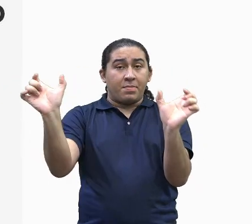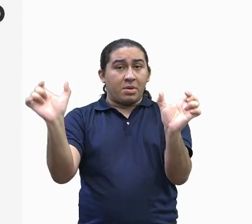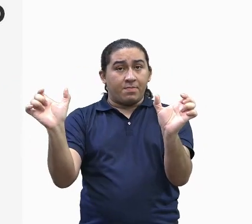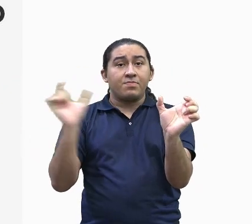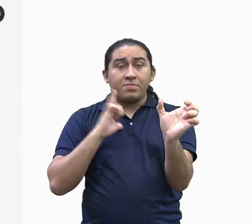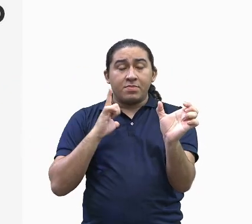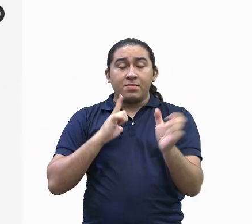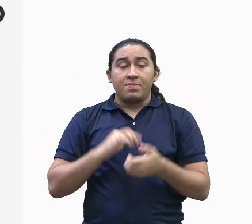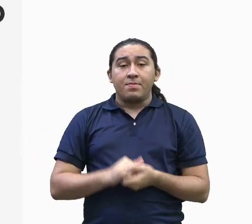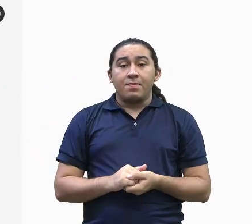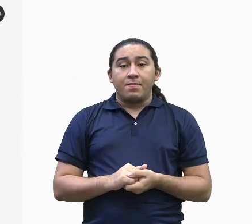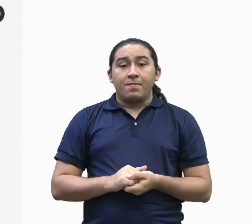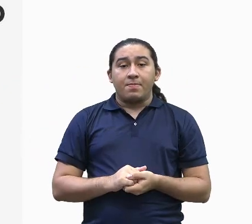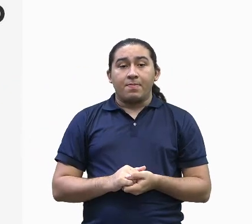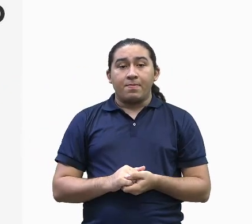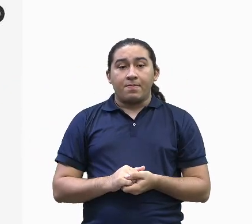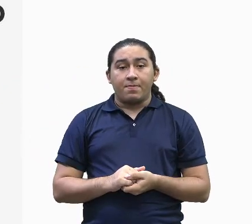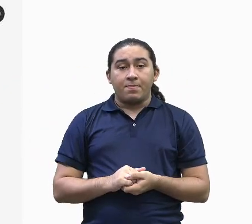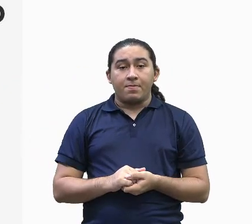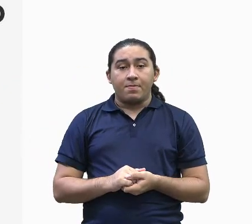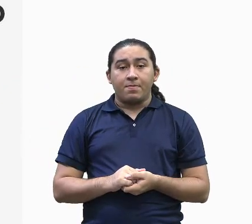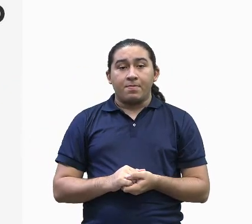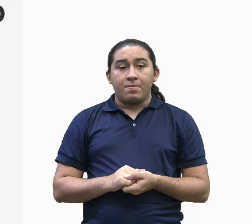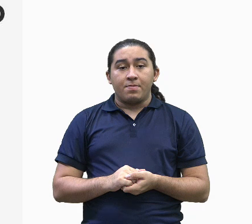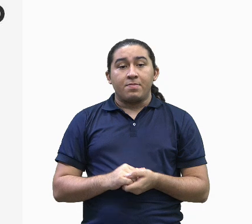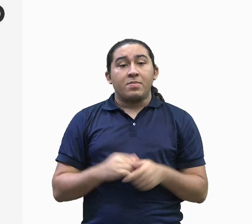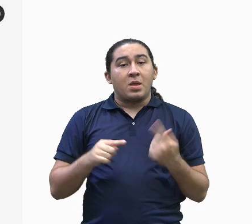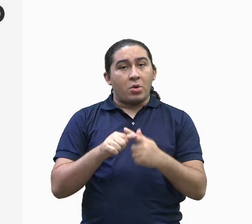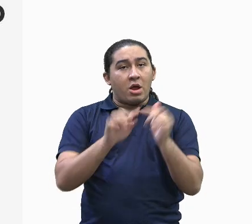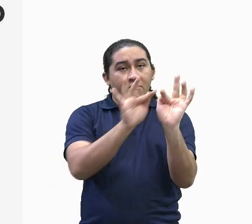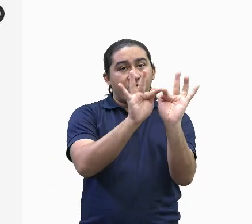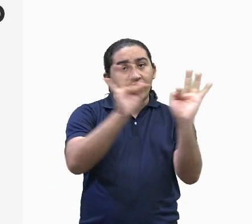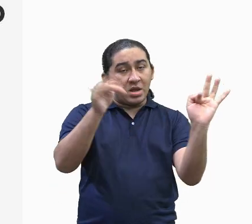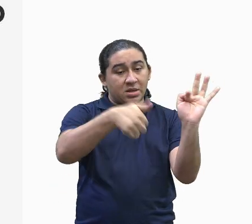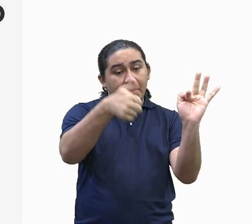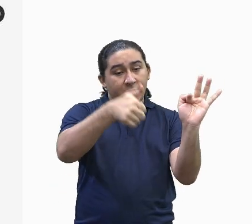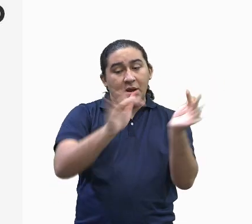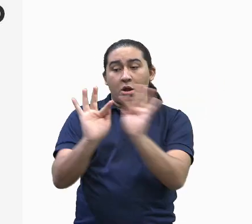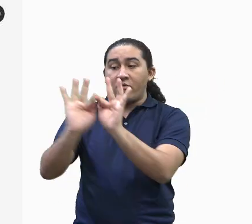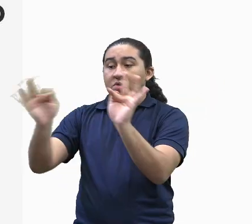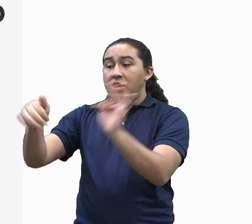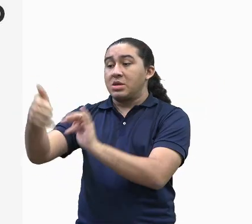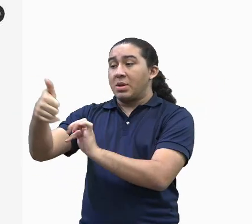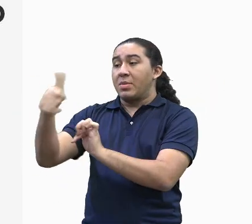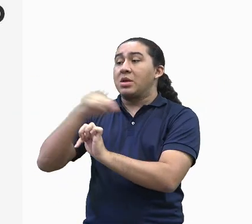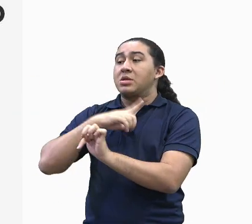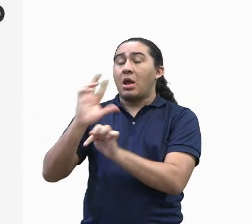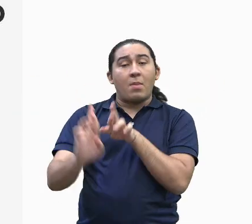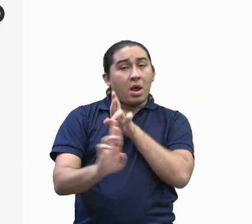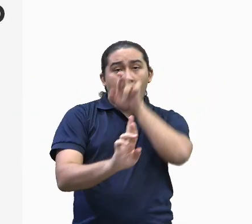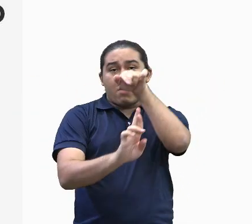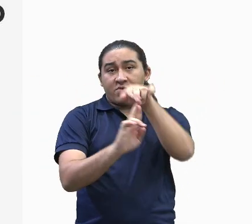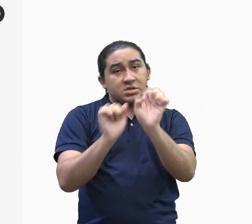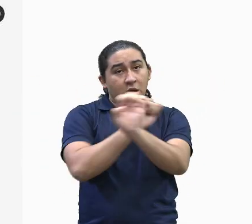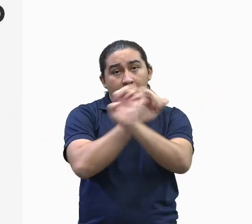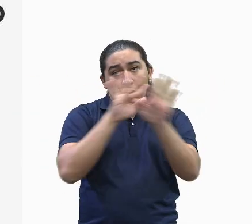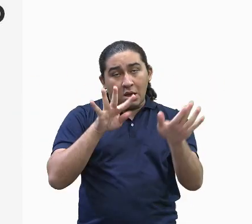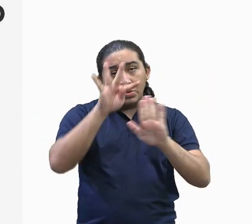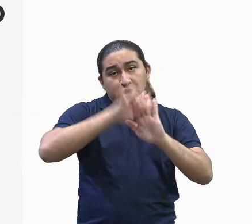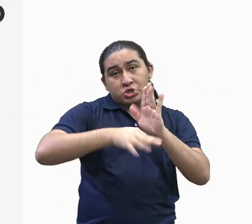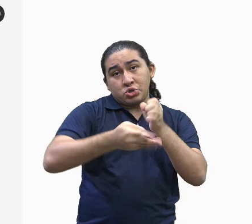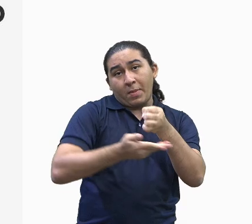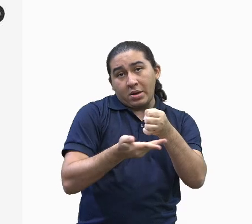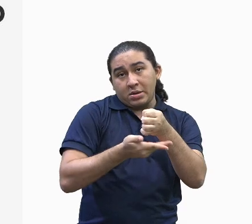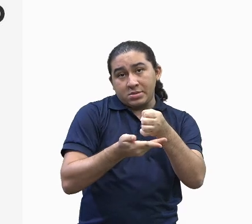de abertura deixam claro o diálogo com o texto original. Então,